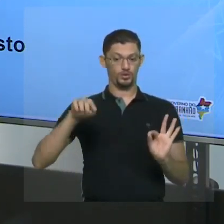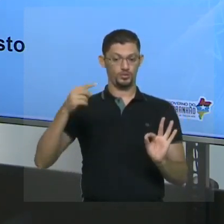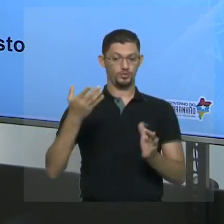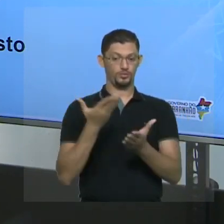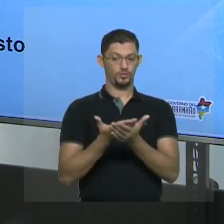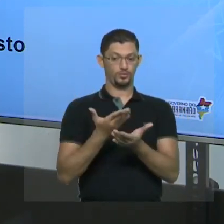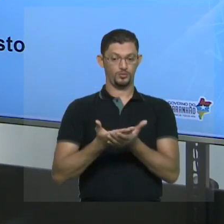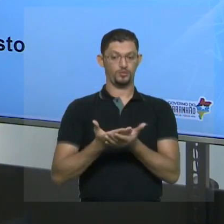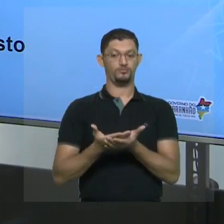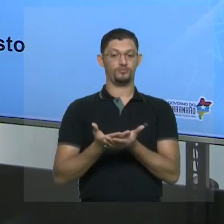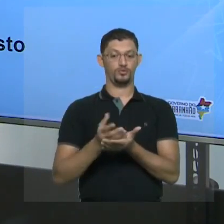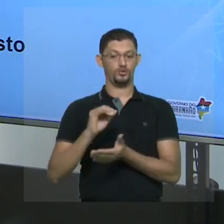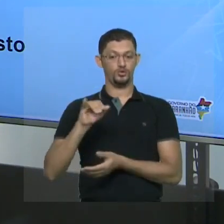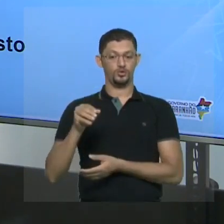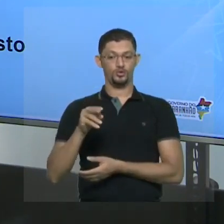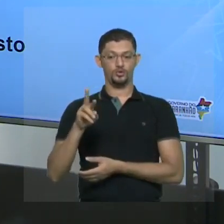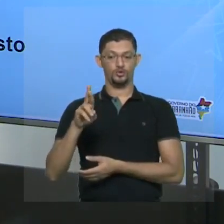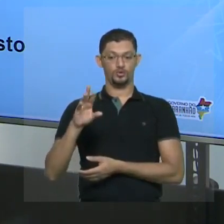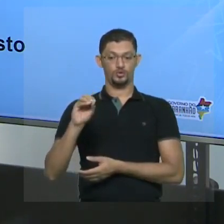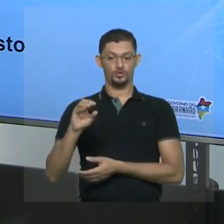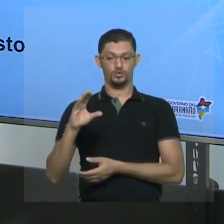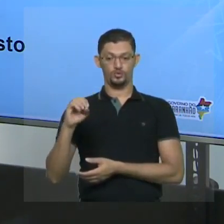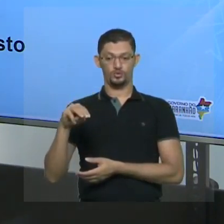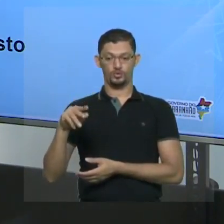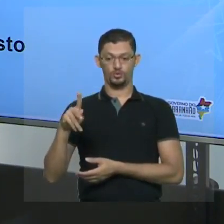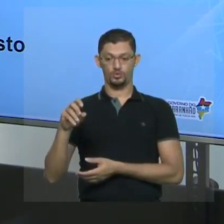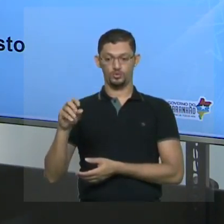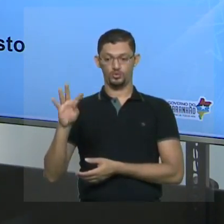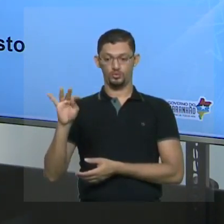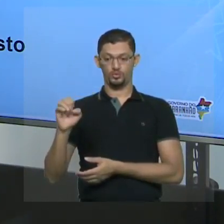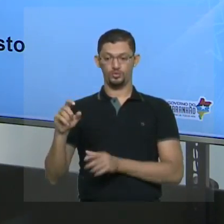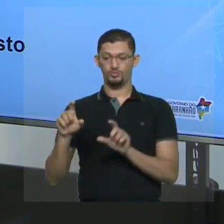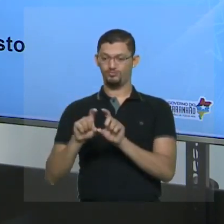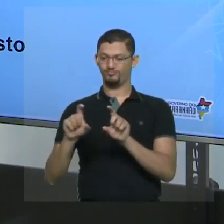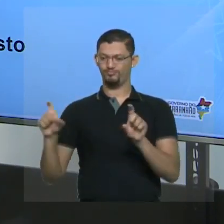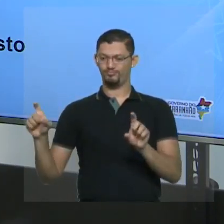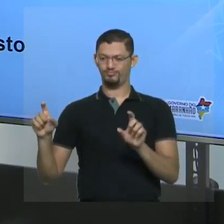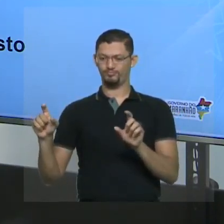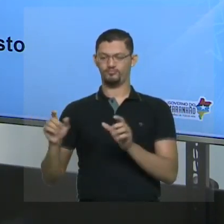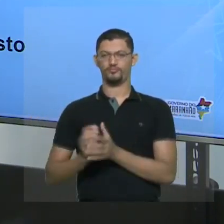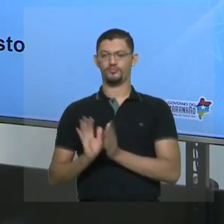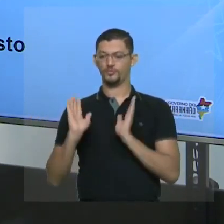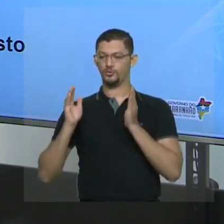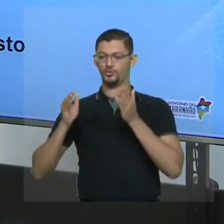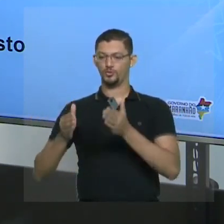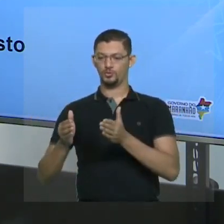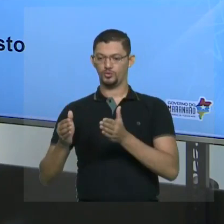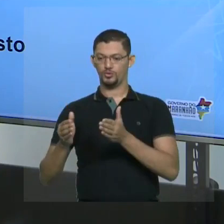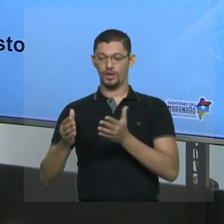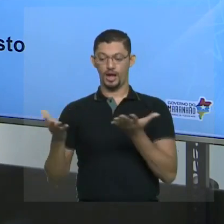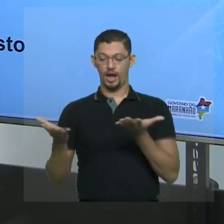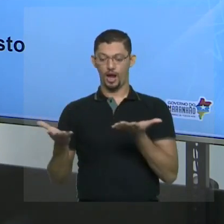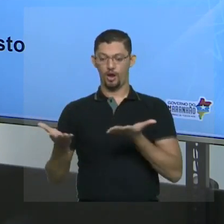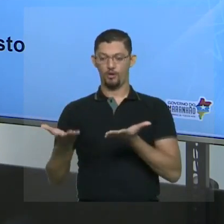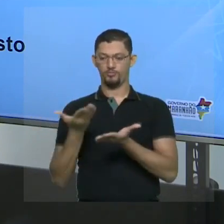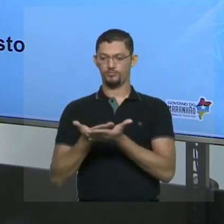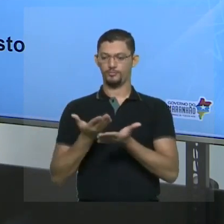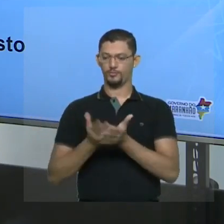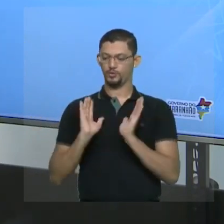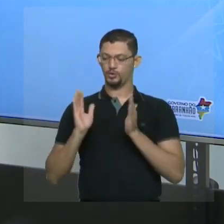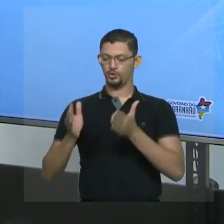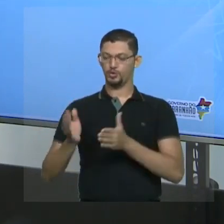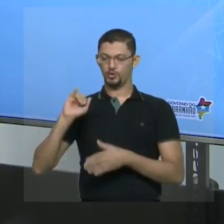trabalhar juro composto com mais calma, que as fórmulas são um pouco maiores, e a gente vai concentrar nosso foco em juro simples nesse primeiro